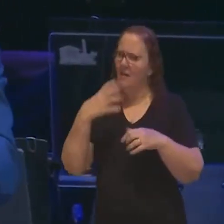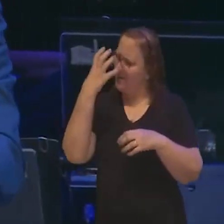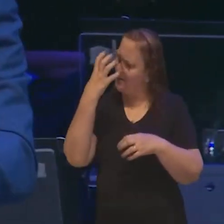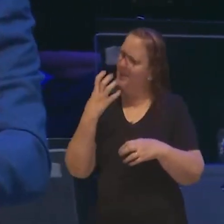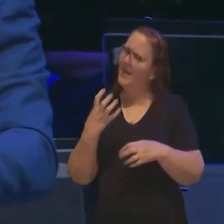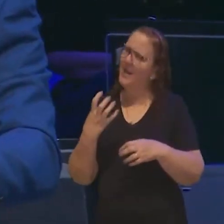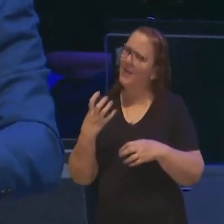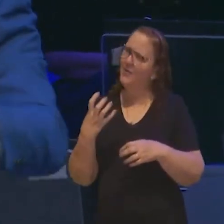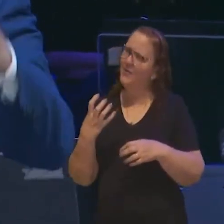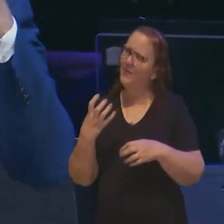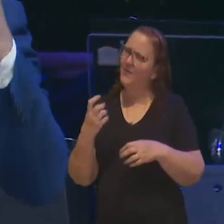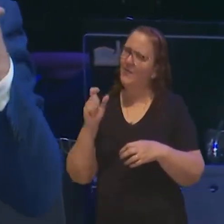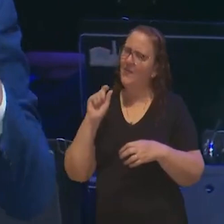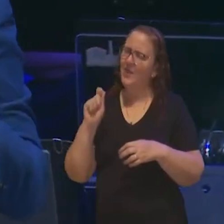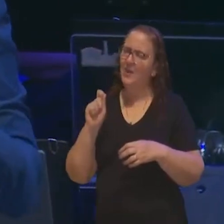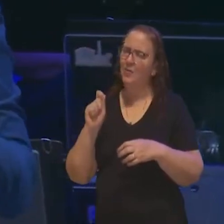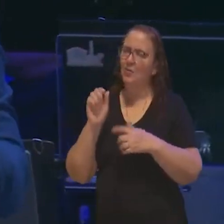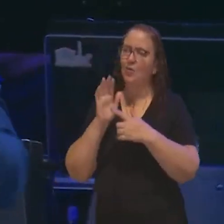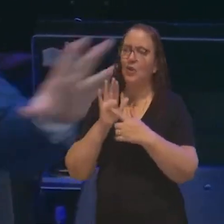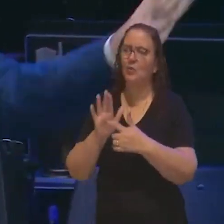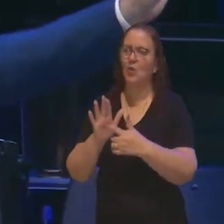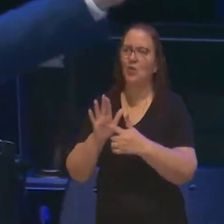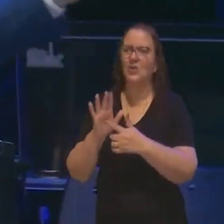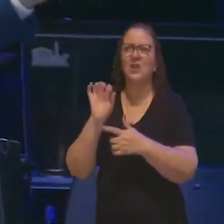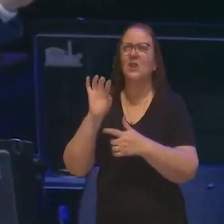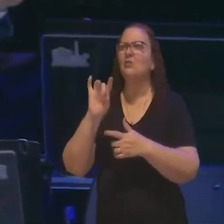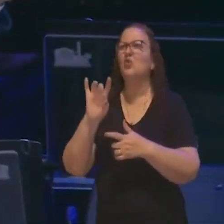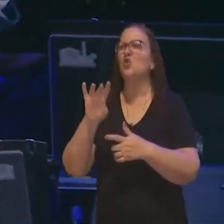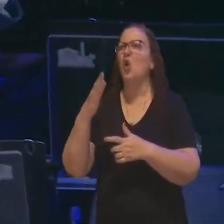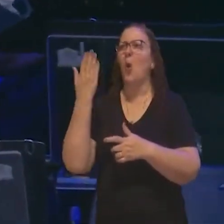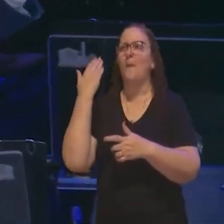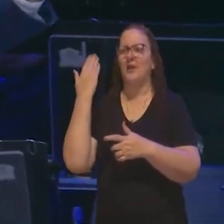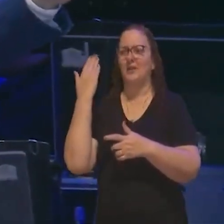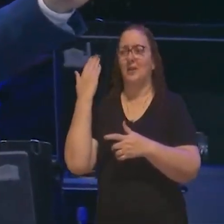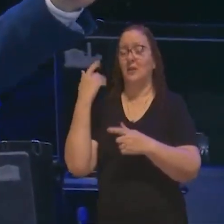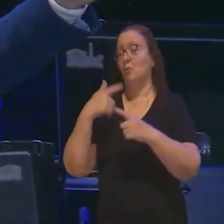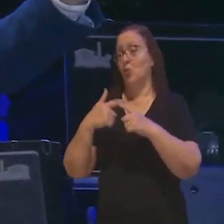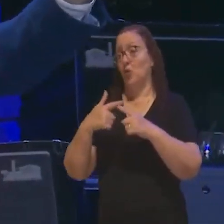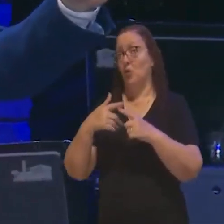algo que tem a ver não só com o passado, porque o Natal ficou.